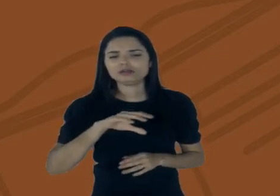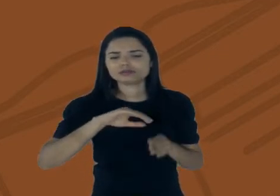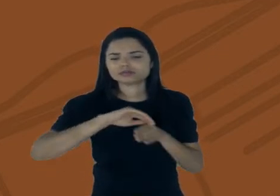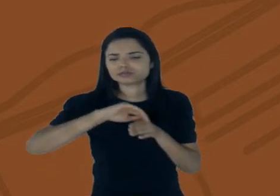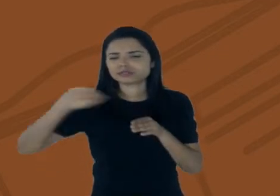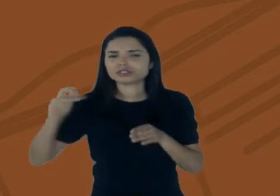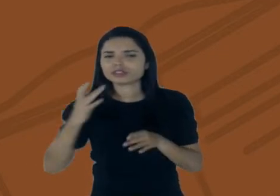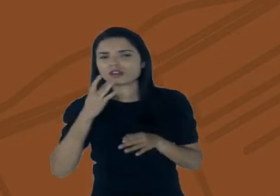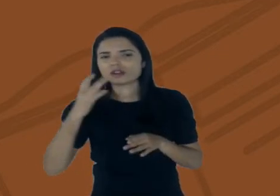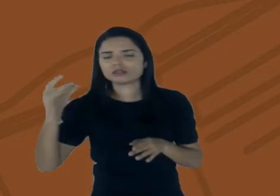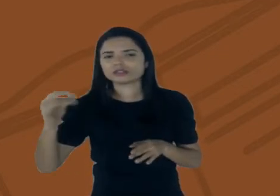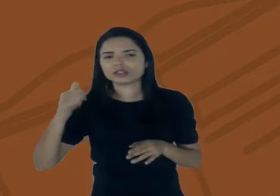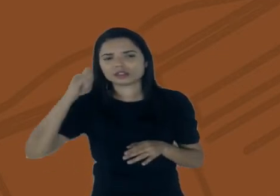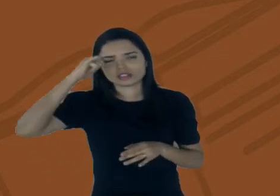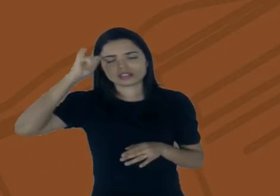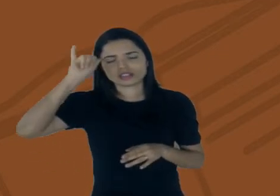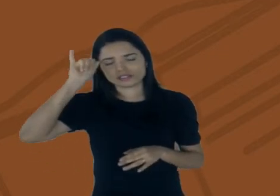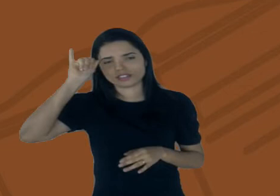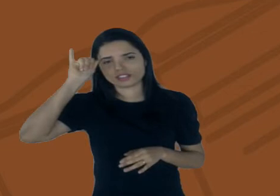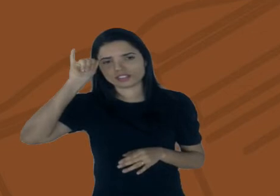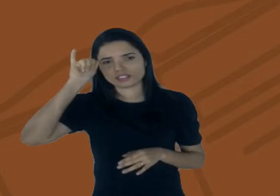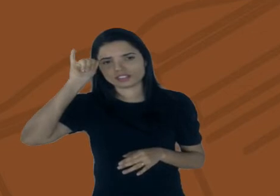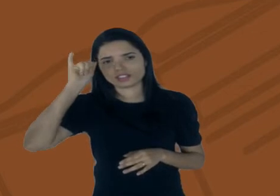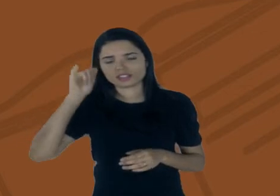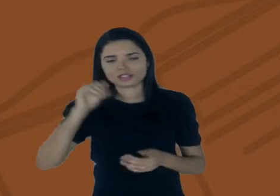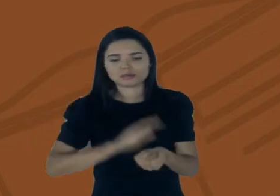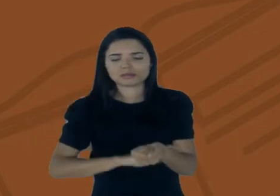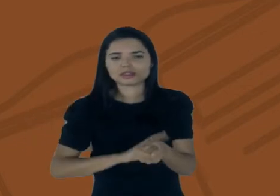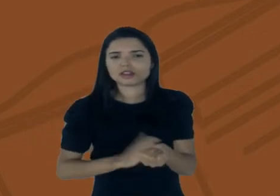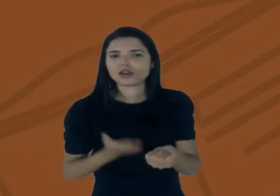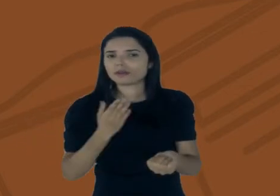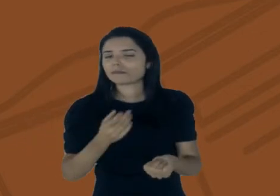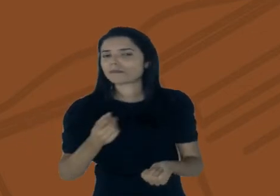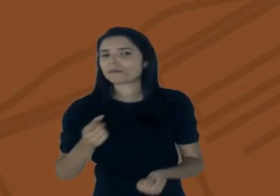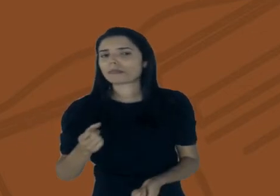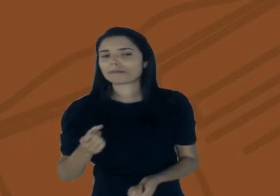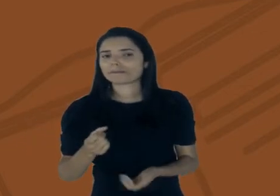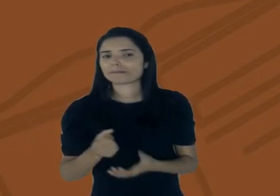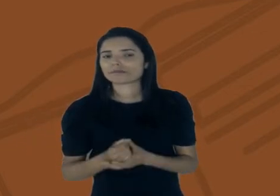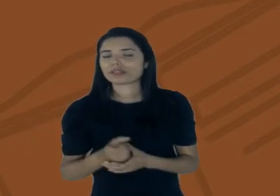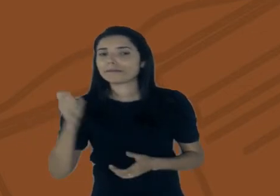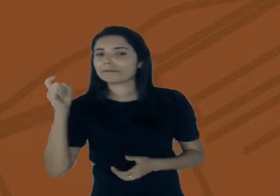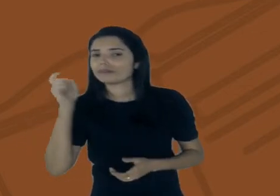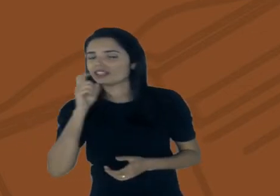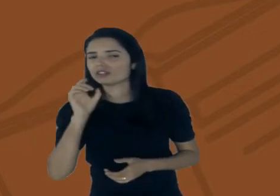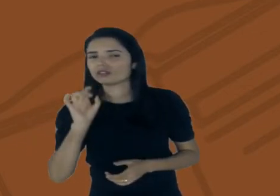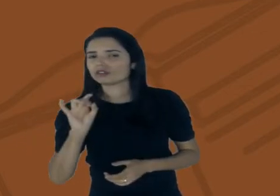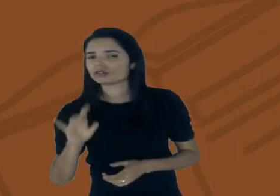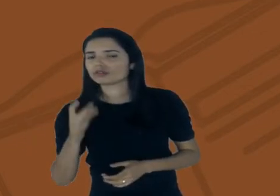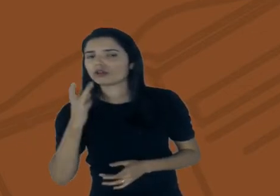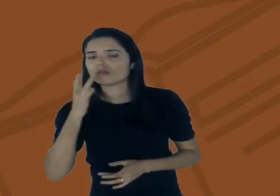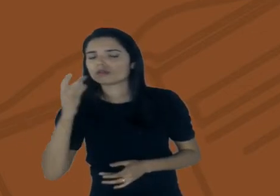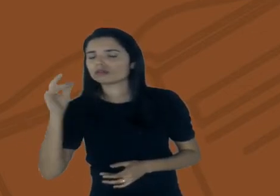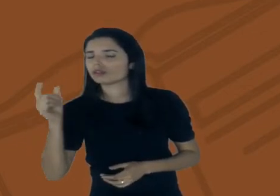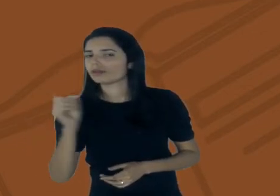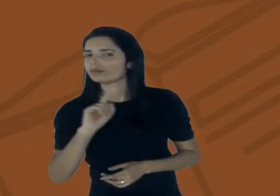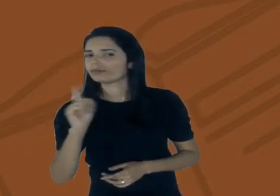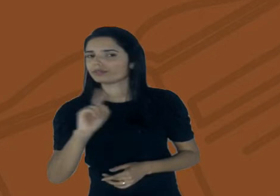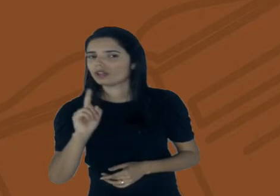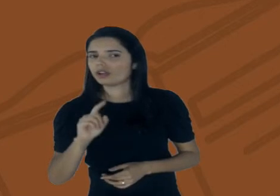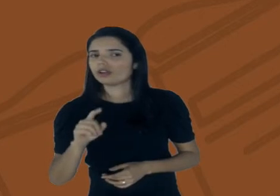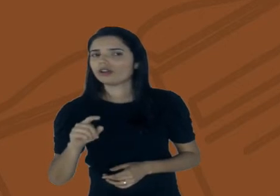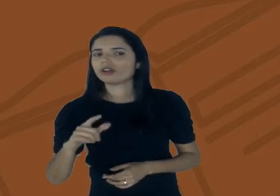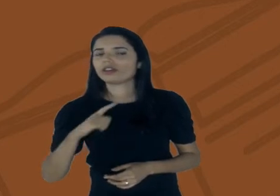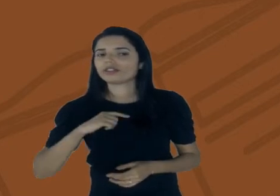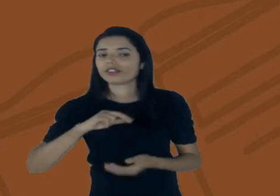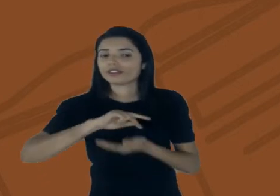evitar o aumento da pressão arterial. Mito, que a gente já viu que não é só o sal, né, que é o que ocasiona a hipertensão.